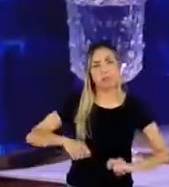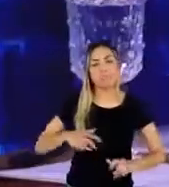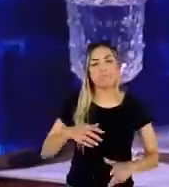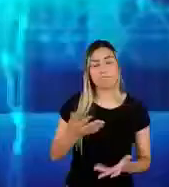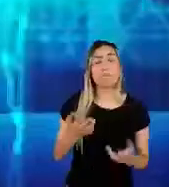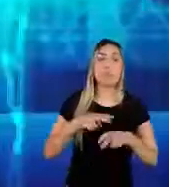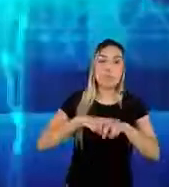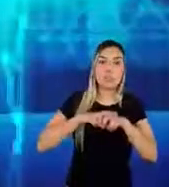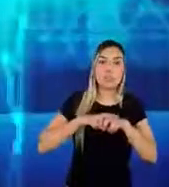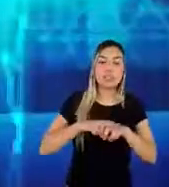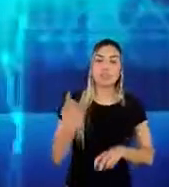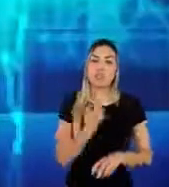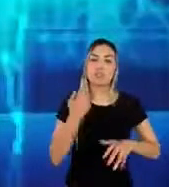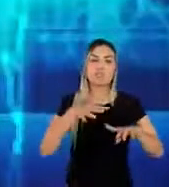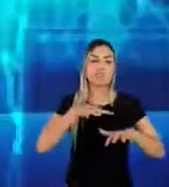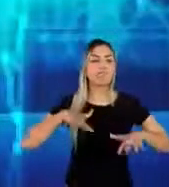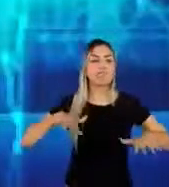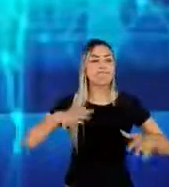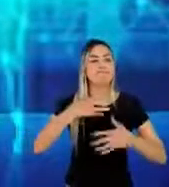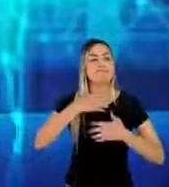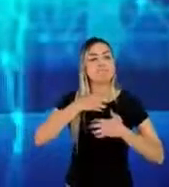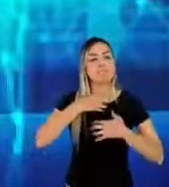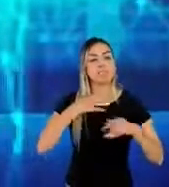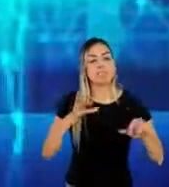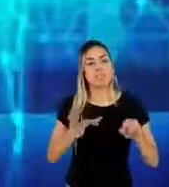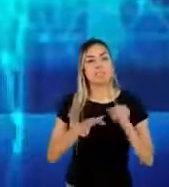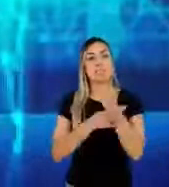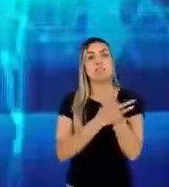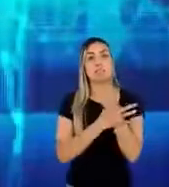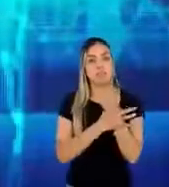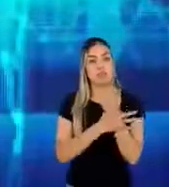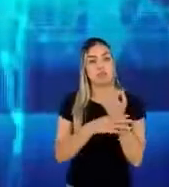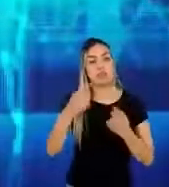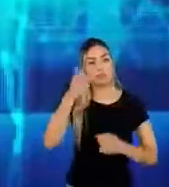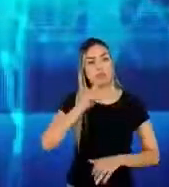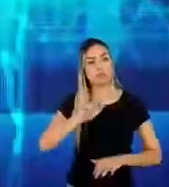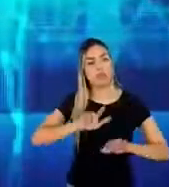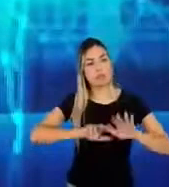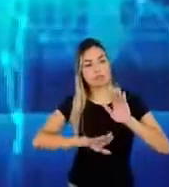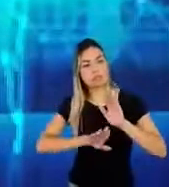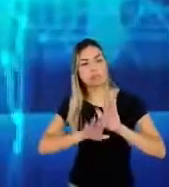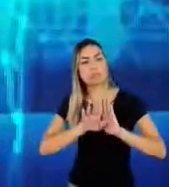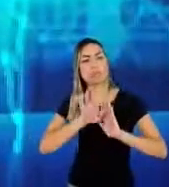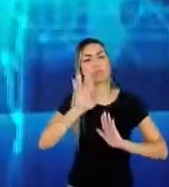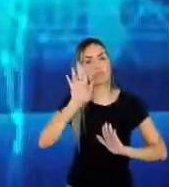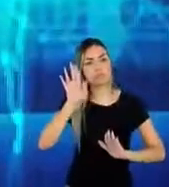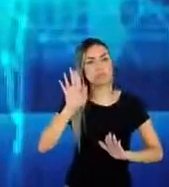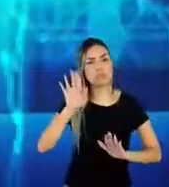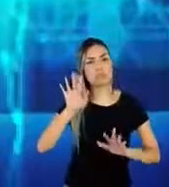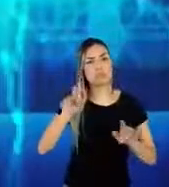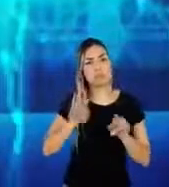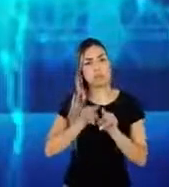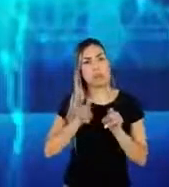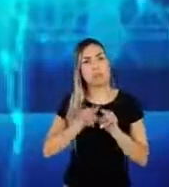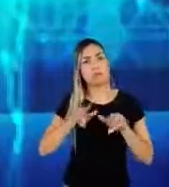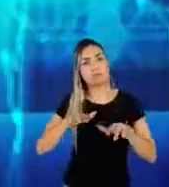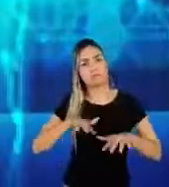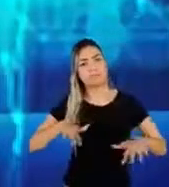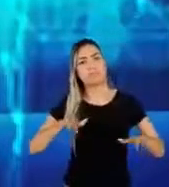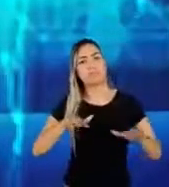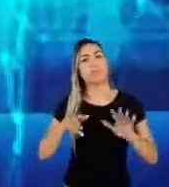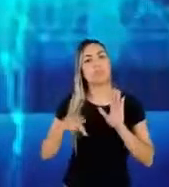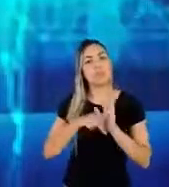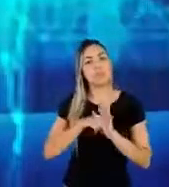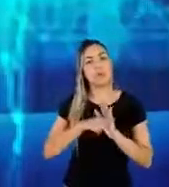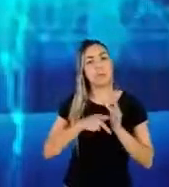segurança necessária para que a gente possa avançar ainda mais na questão do